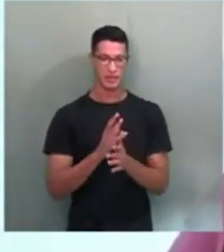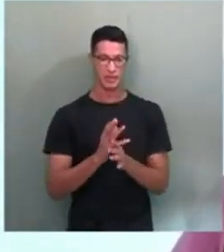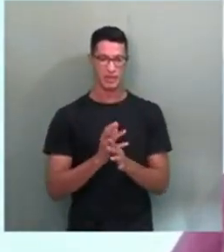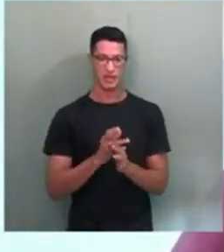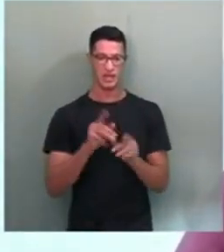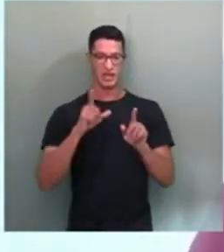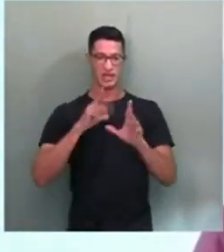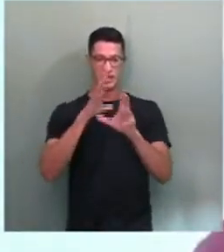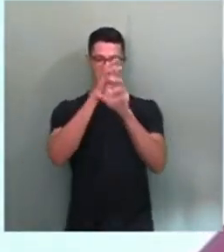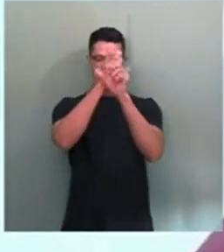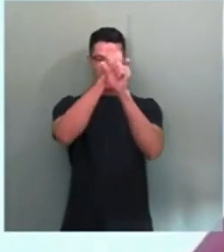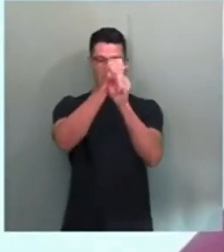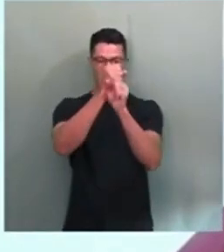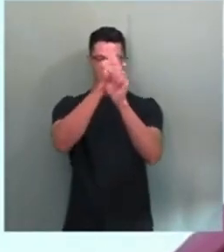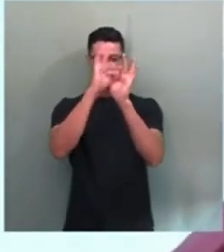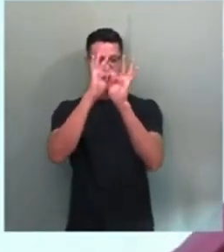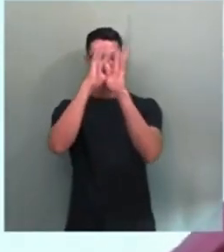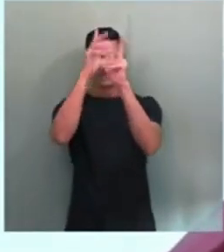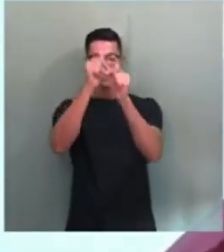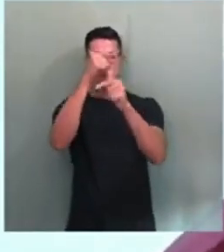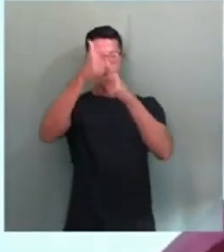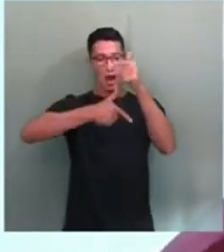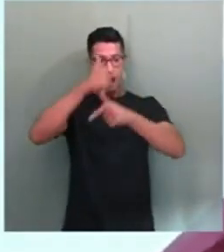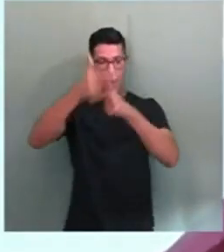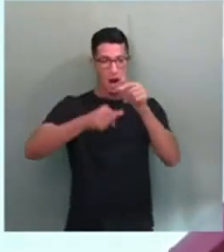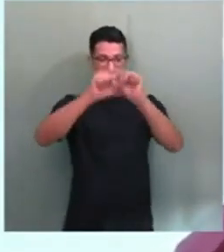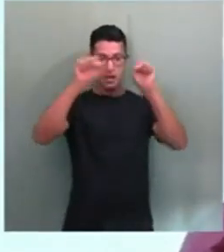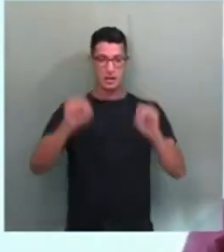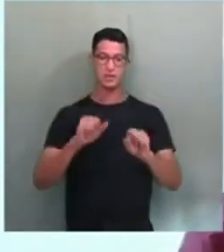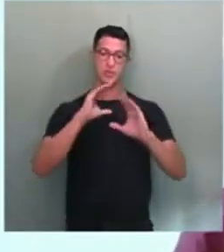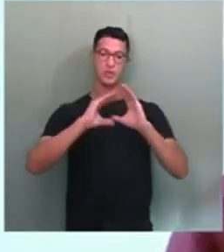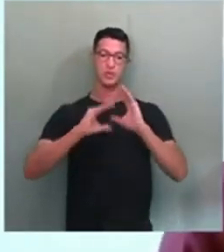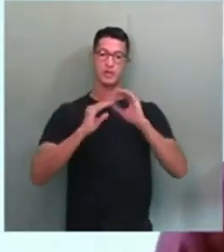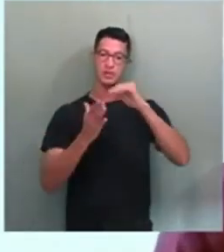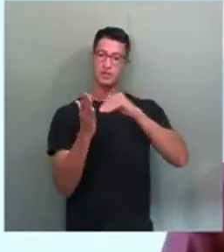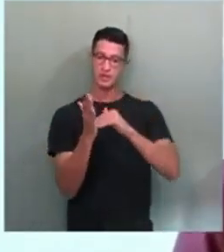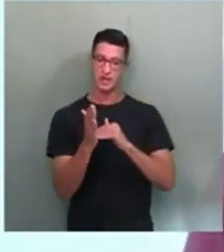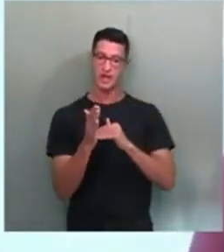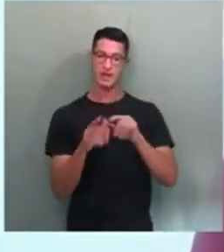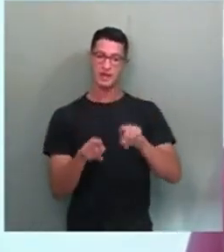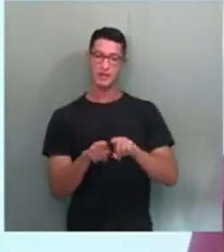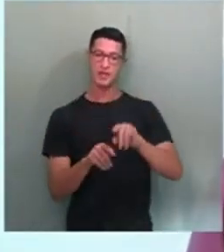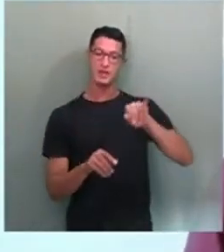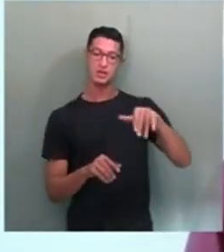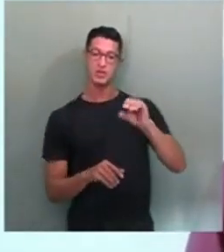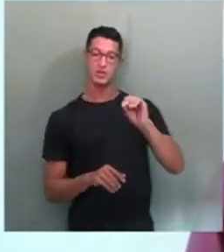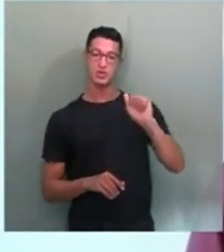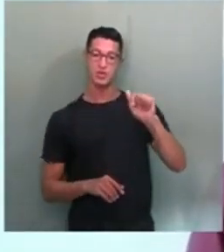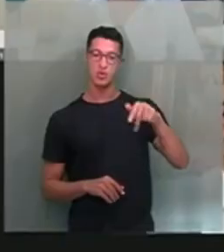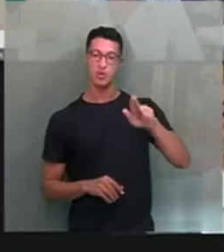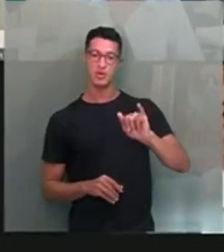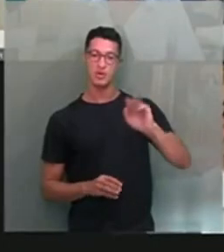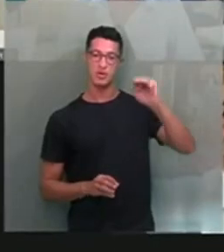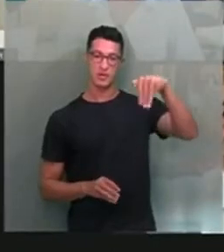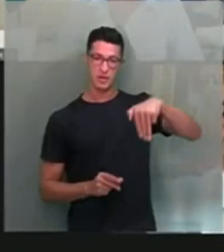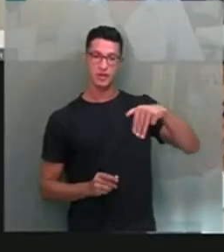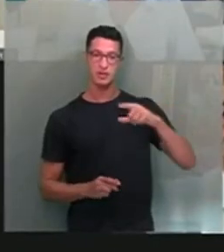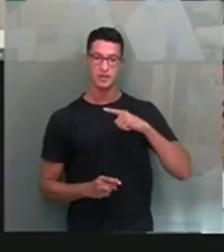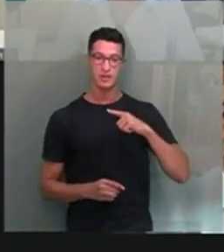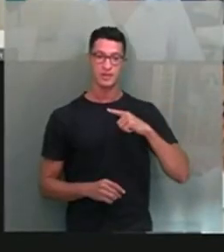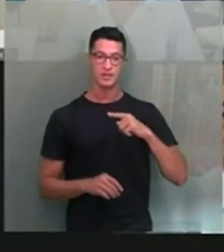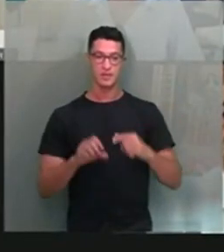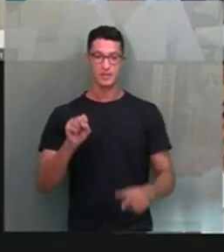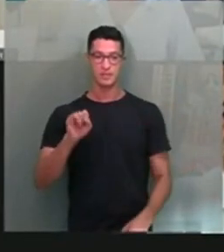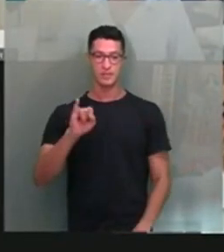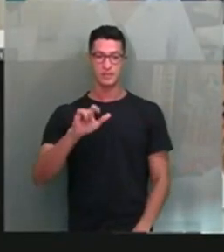que consolidou todo o trabalho do Sistema de Comunicação do Senado. Vejo aqui também o colega Silvio Rauagem,